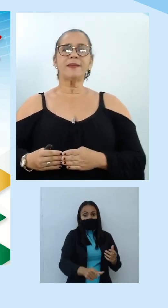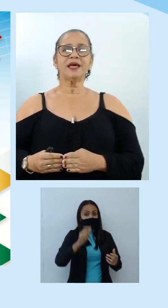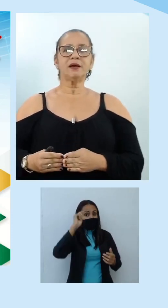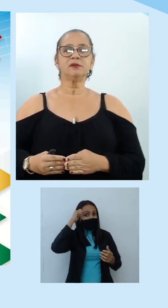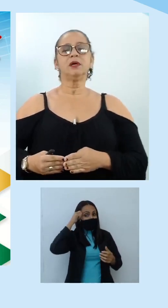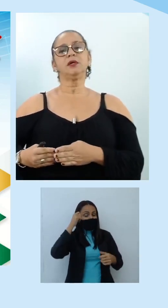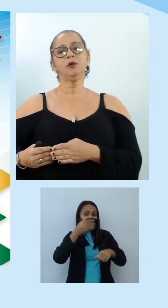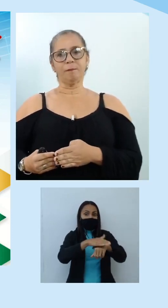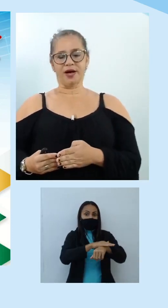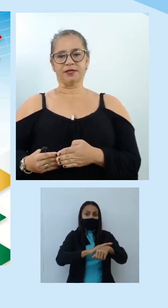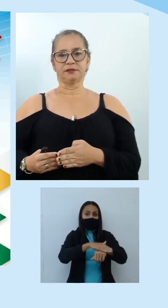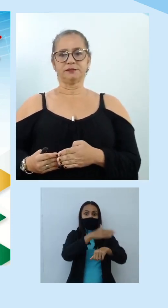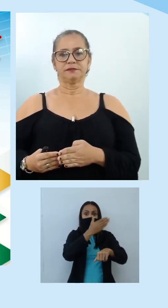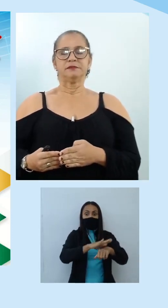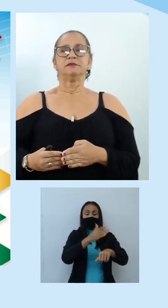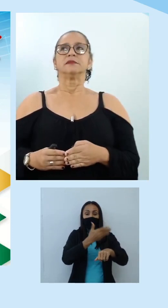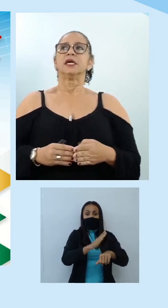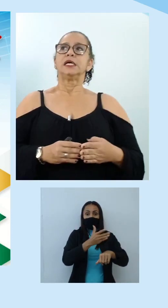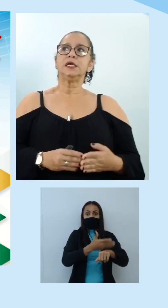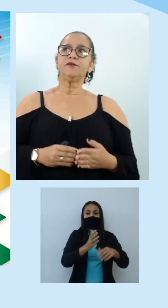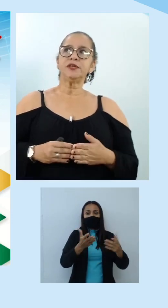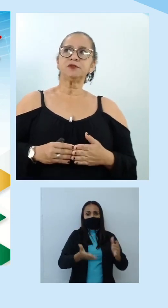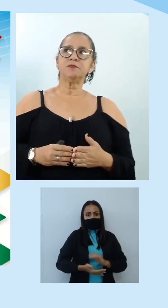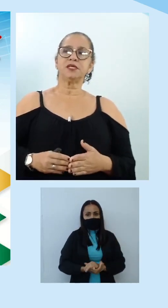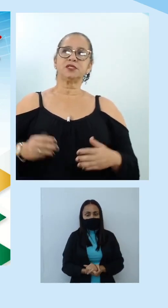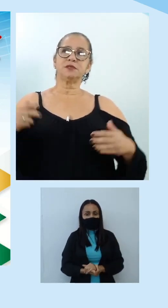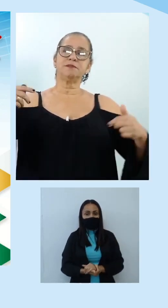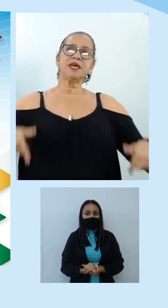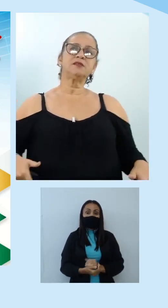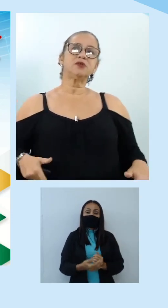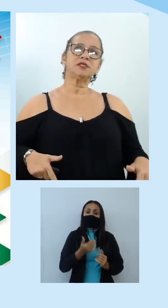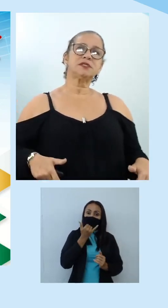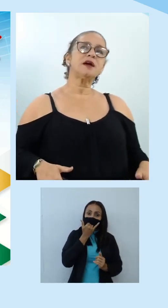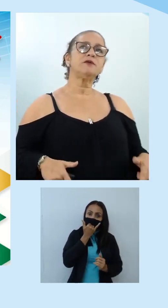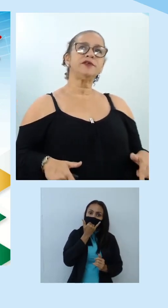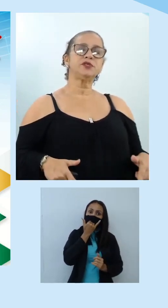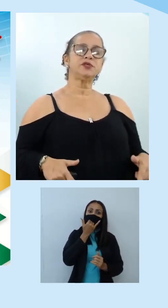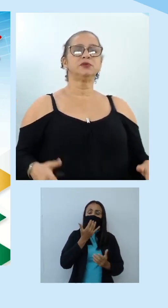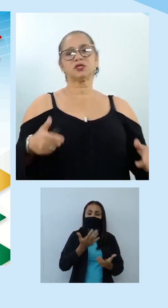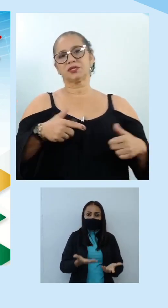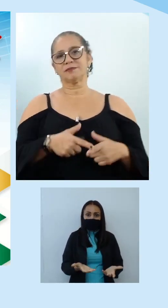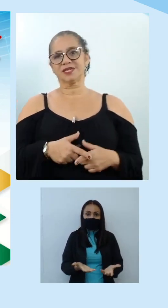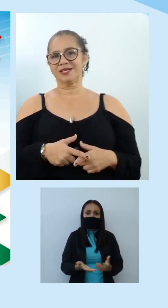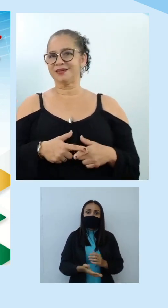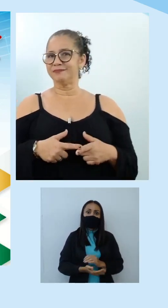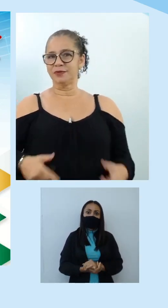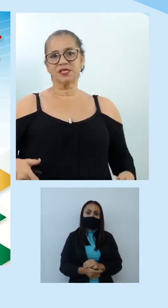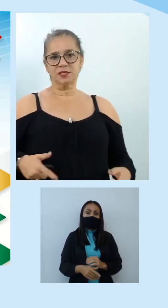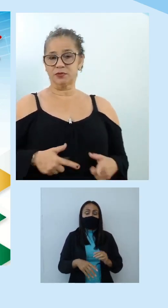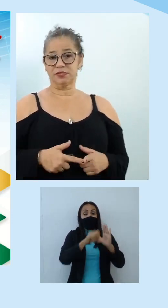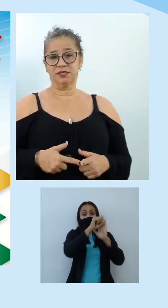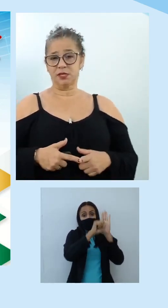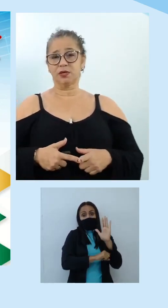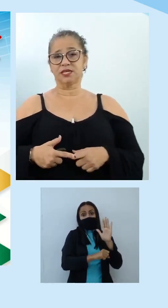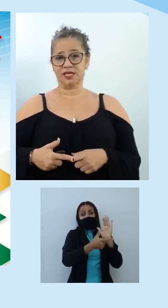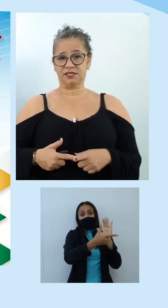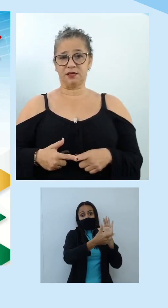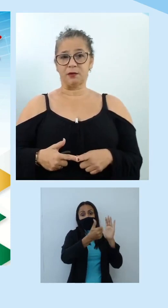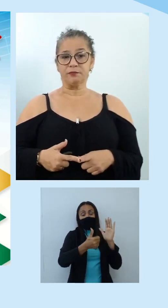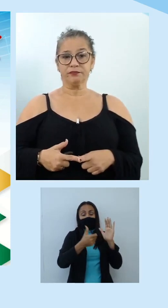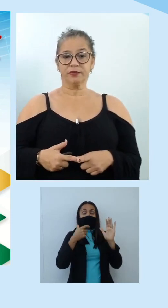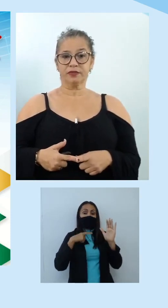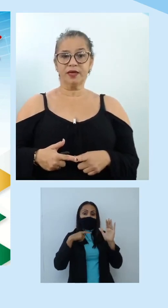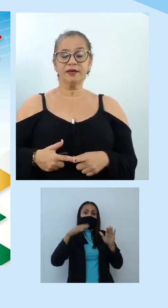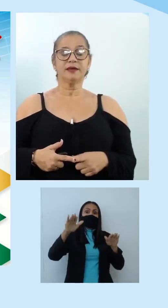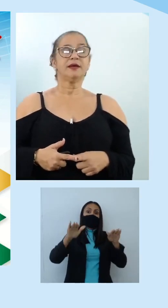o amarelo e o pardo. Infelizmente, em pleno século XXI, nós temos ainda muita desigualdade